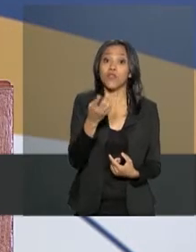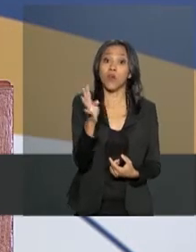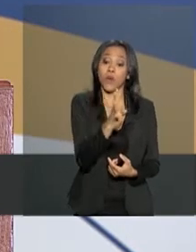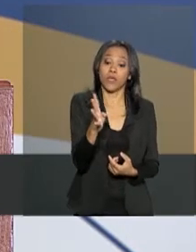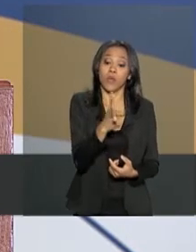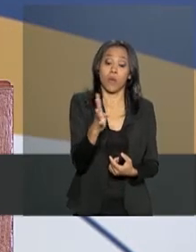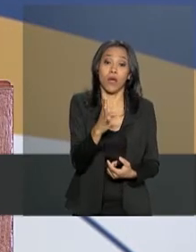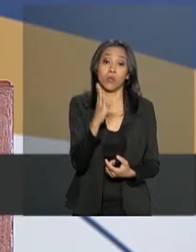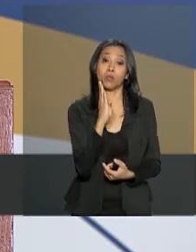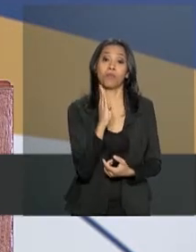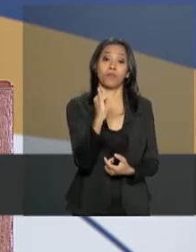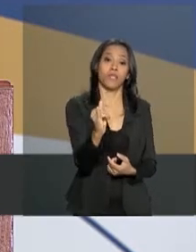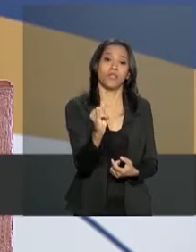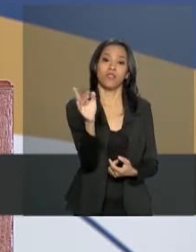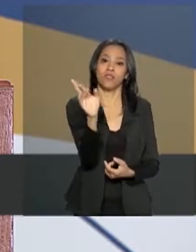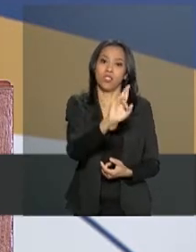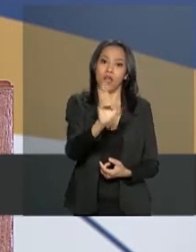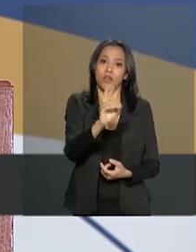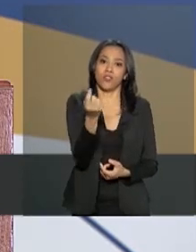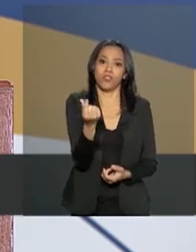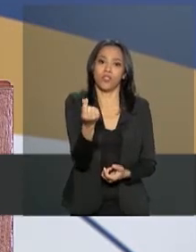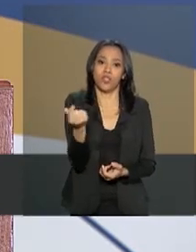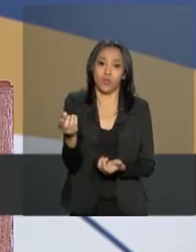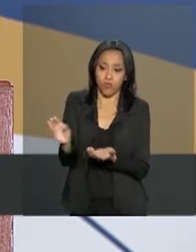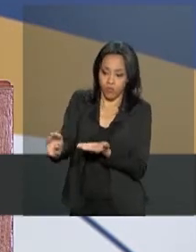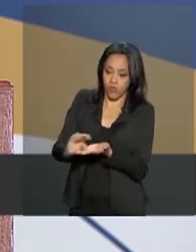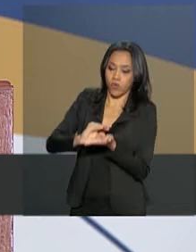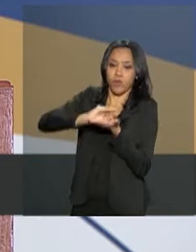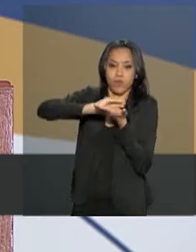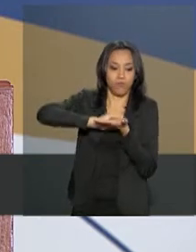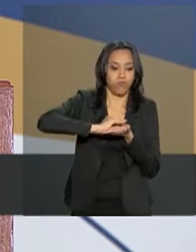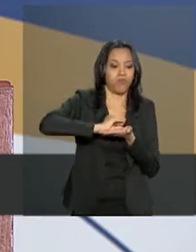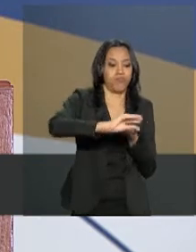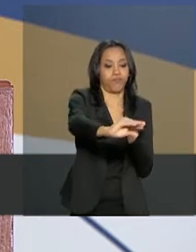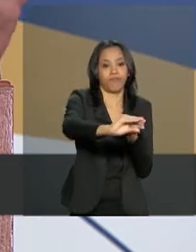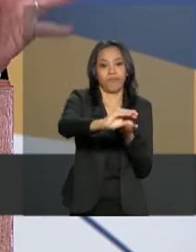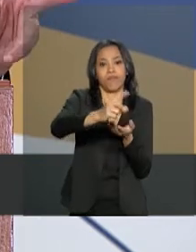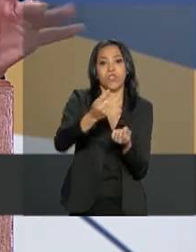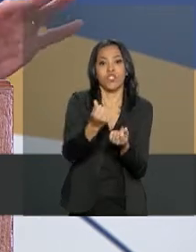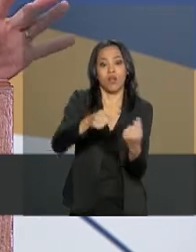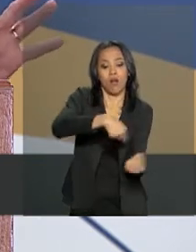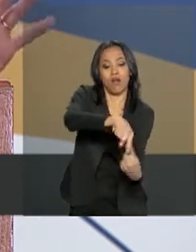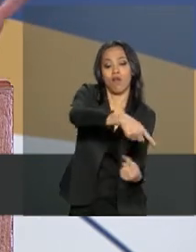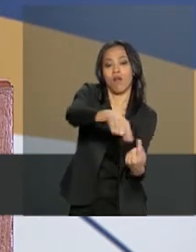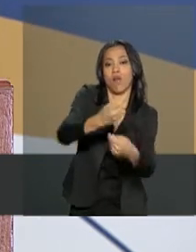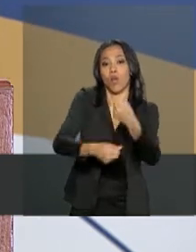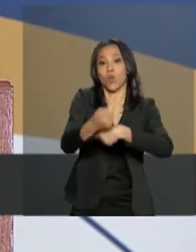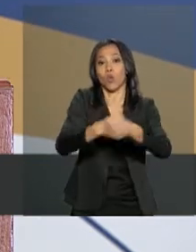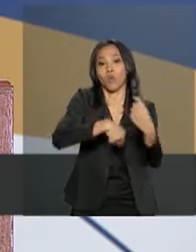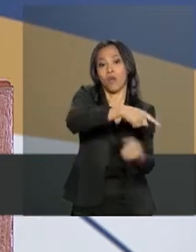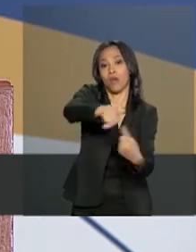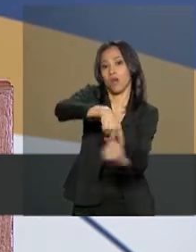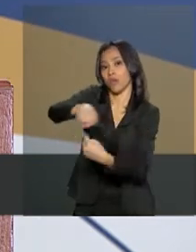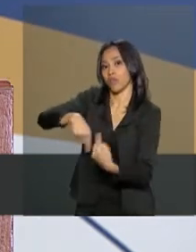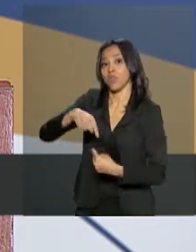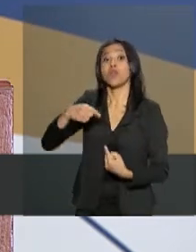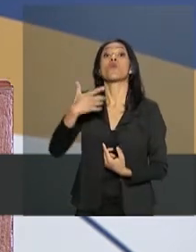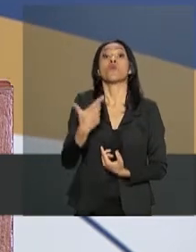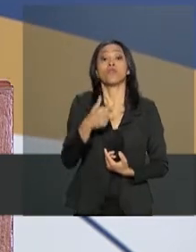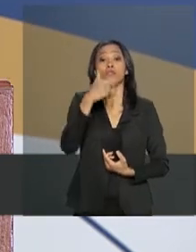bilhões de reais na economia brasileira alcançando cerca de 25 milhões de